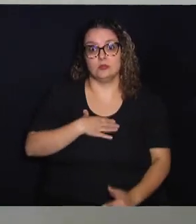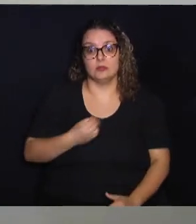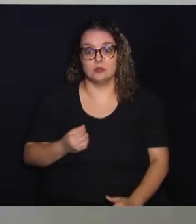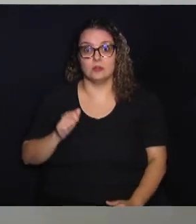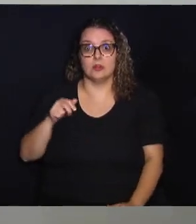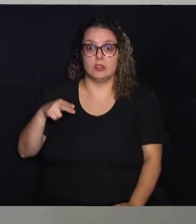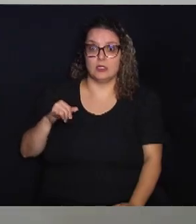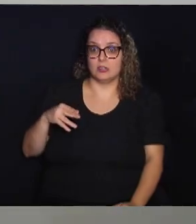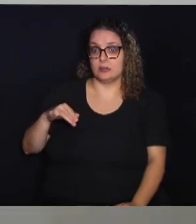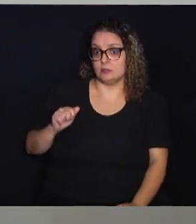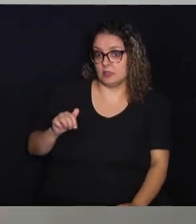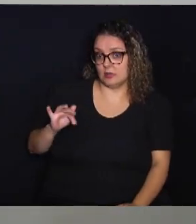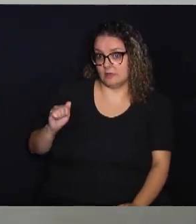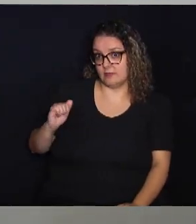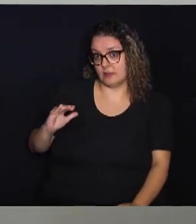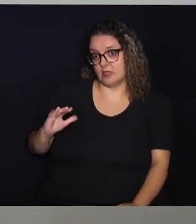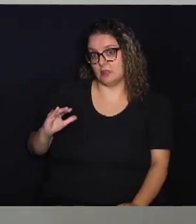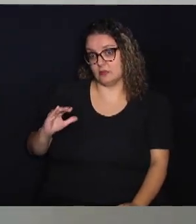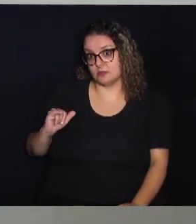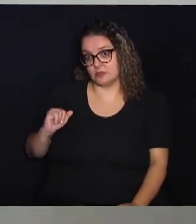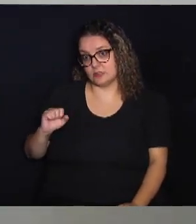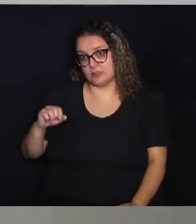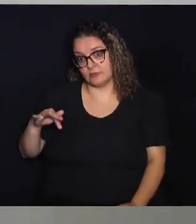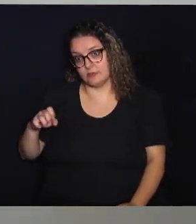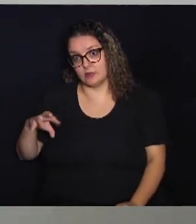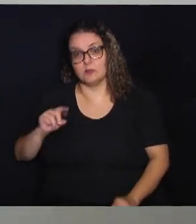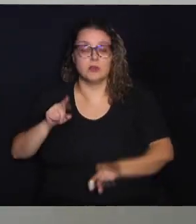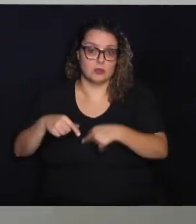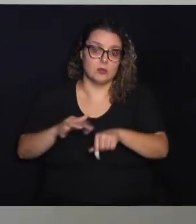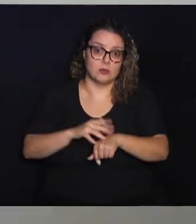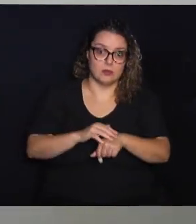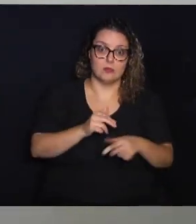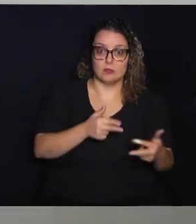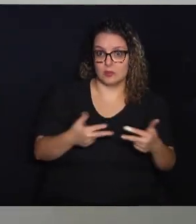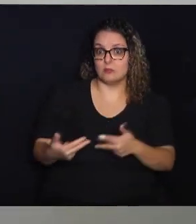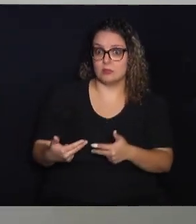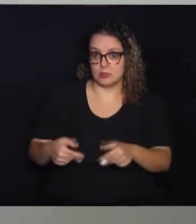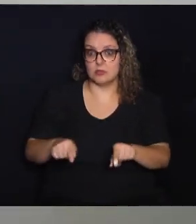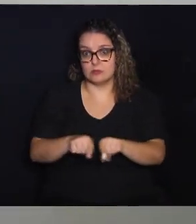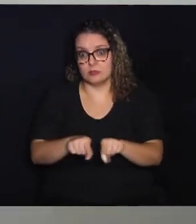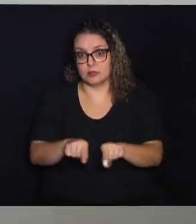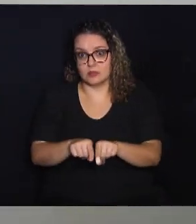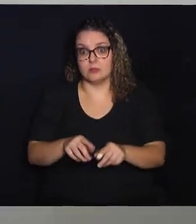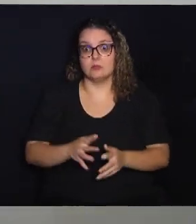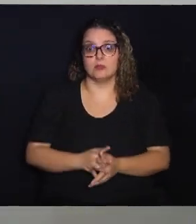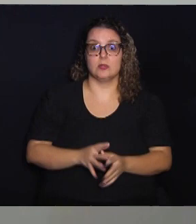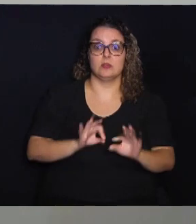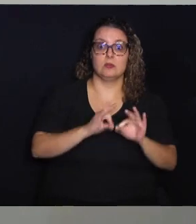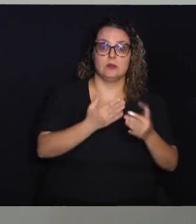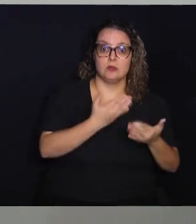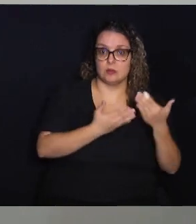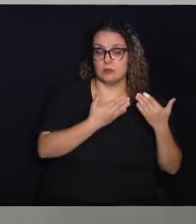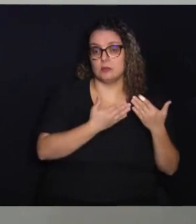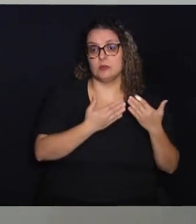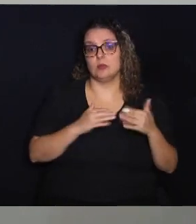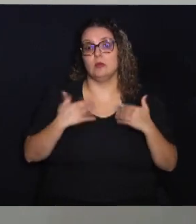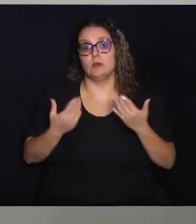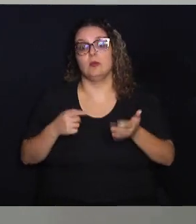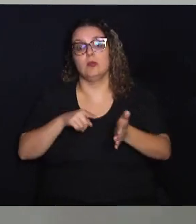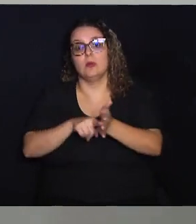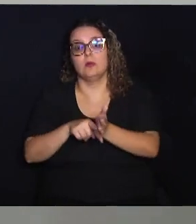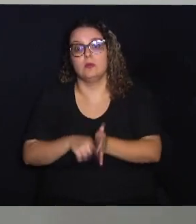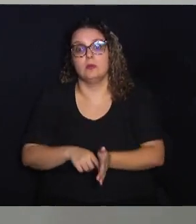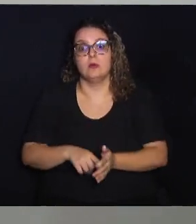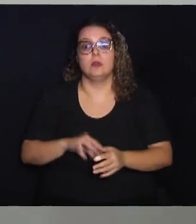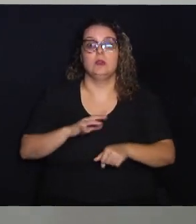anemia falciforme e com outras doenças que têm esse mesmo padrão de herança, que é autossômico recessivo. Porque qual é a grande questão dessas